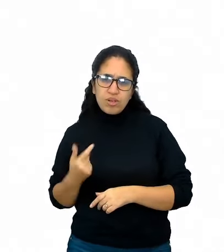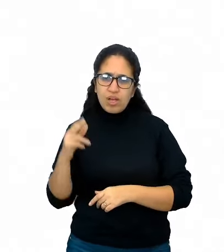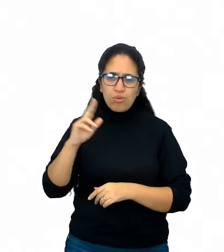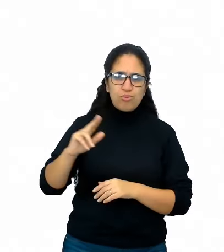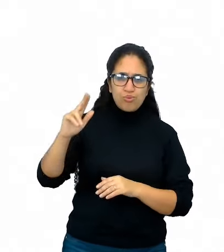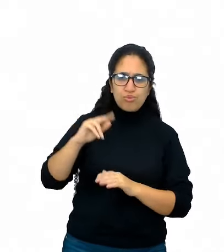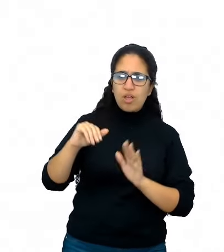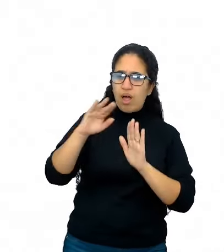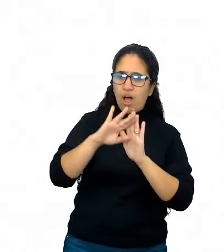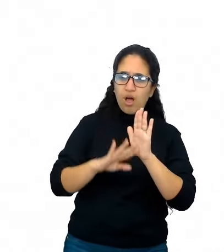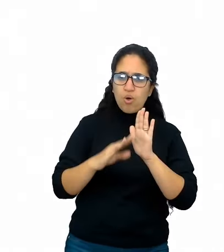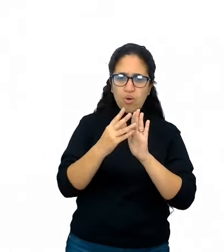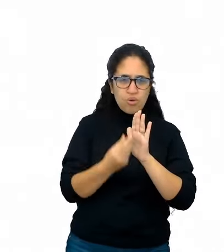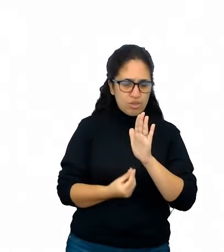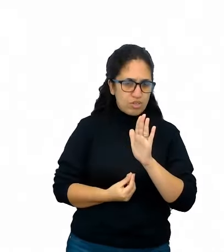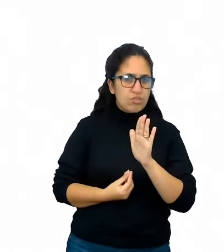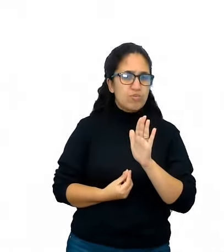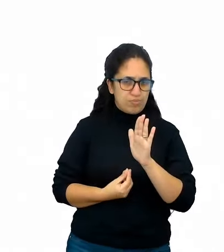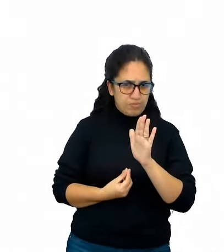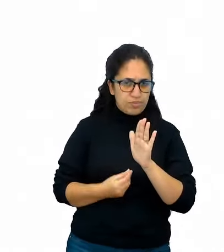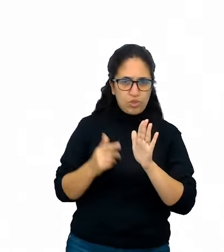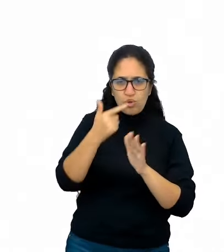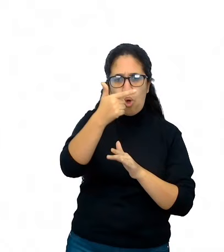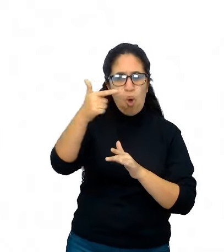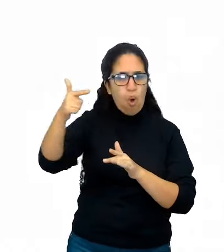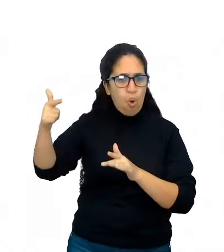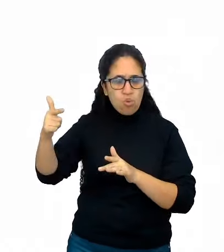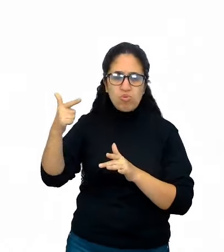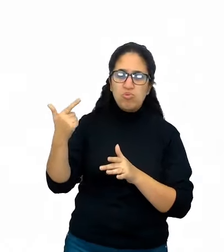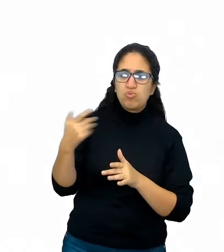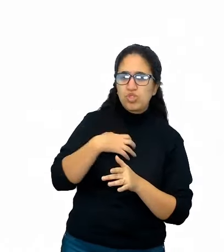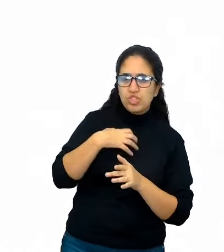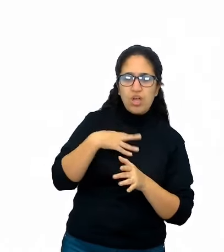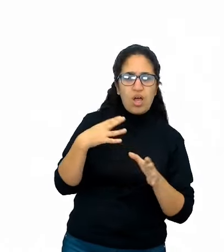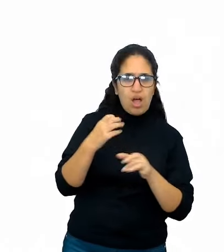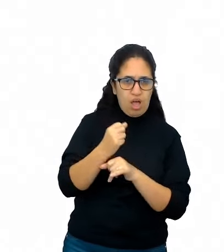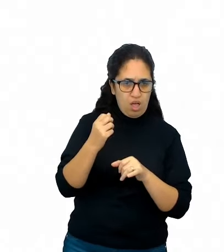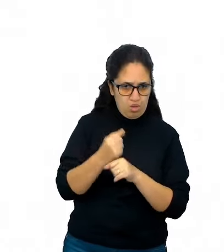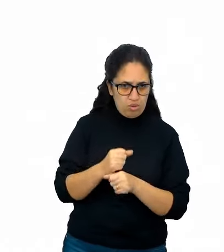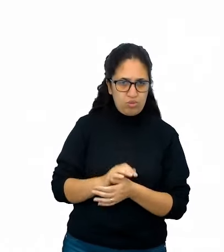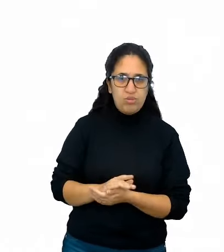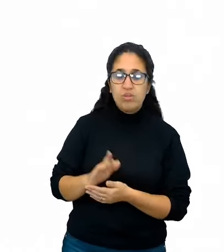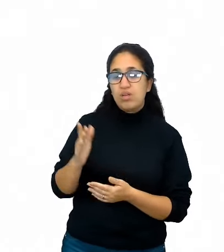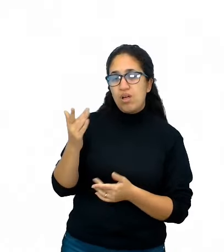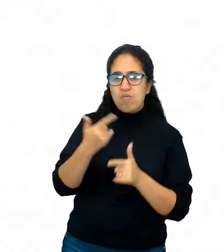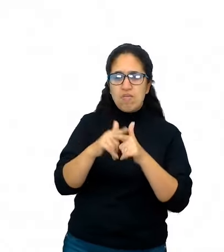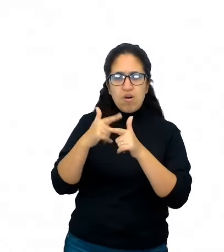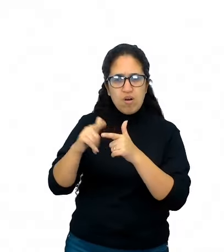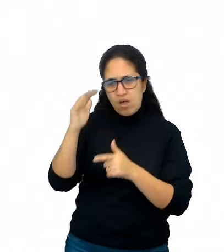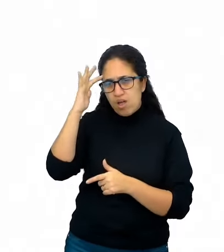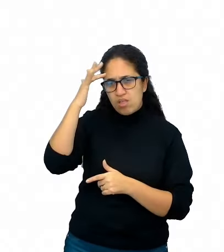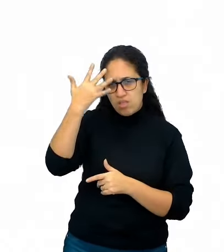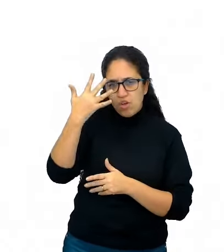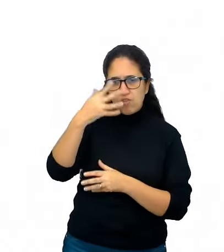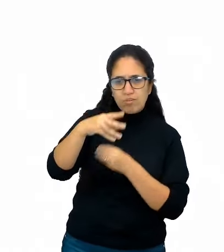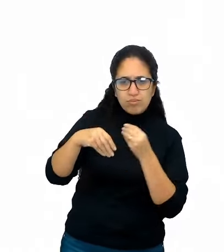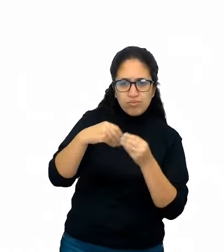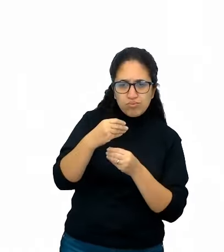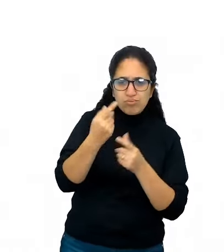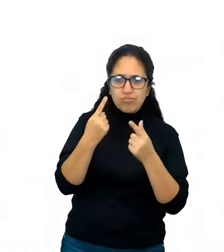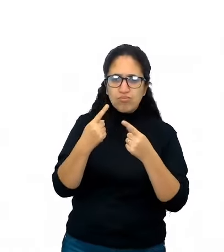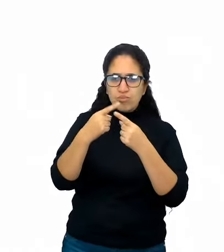de algoritmo convencional e outros procedimentos de cálculo, e resolver problemas que envolvem operação